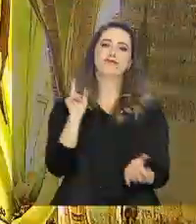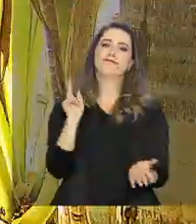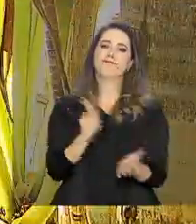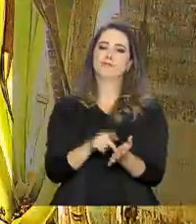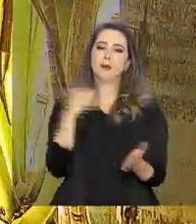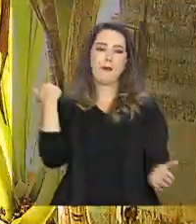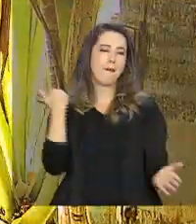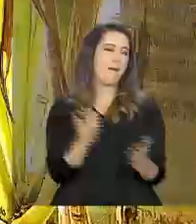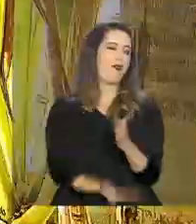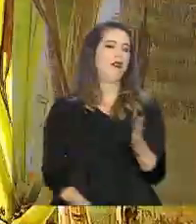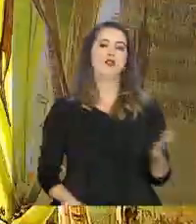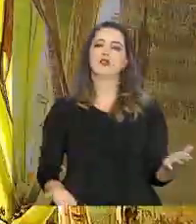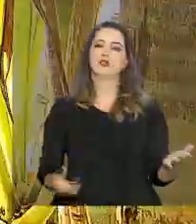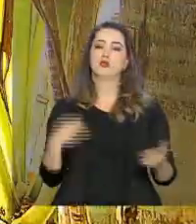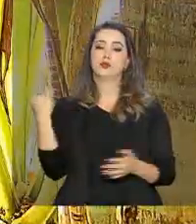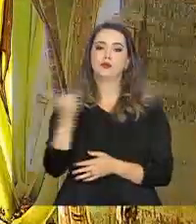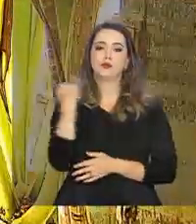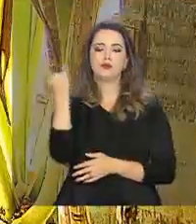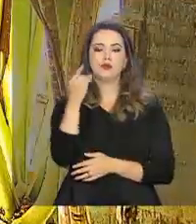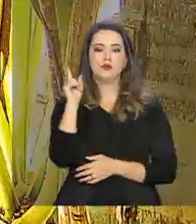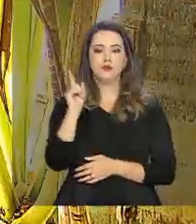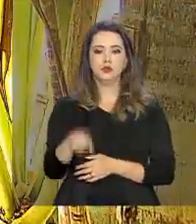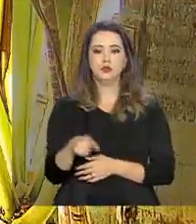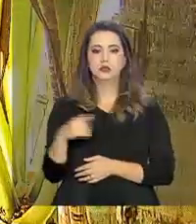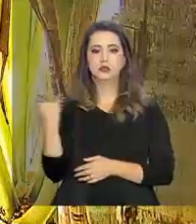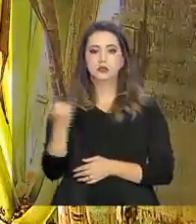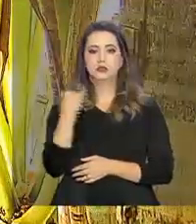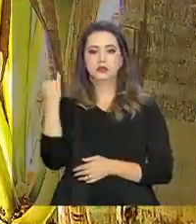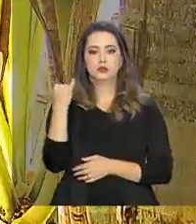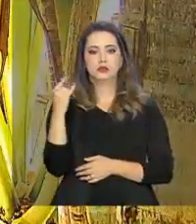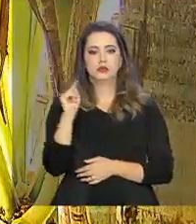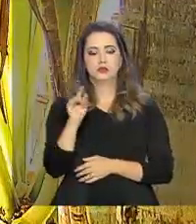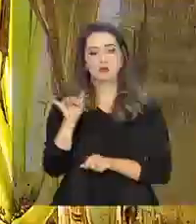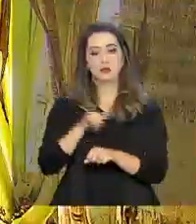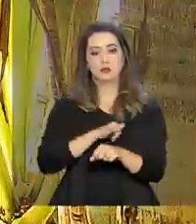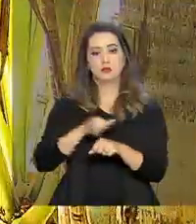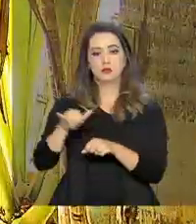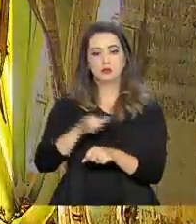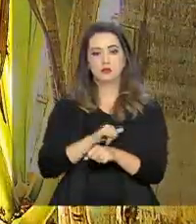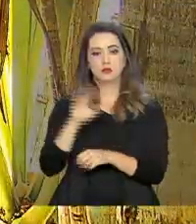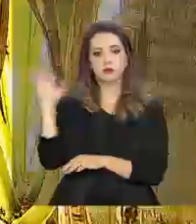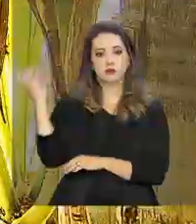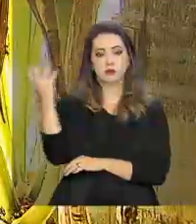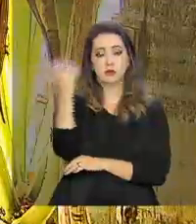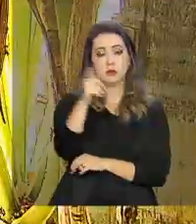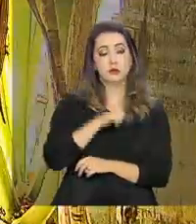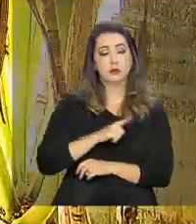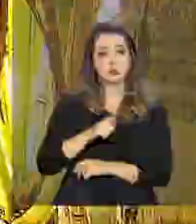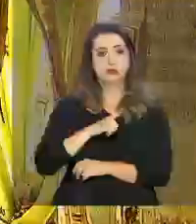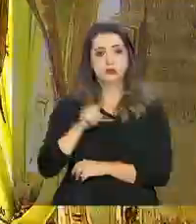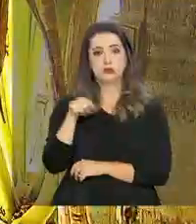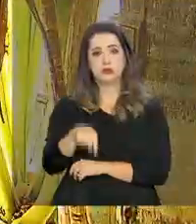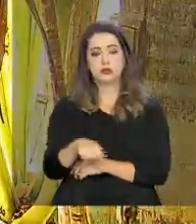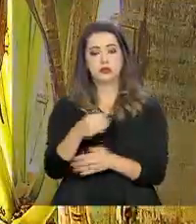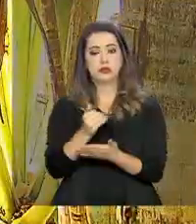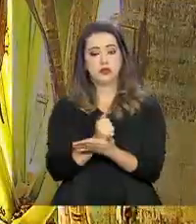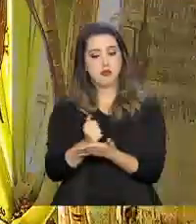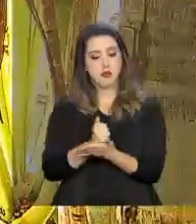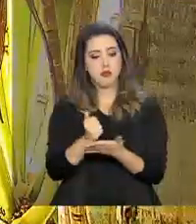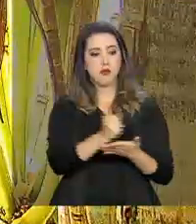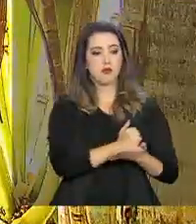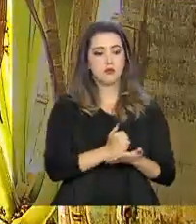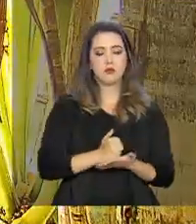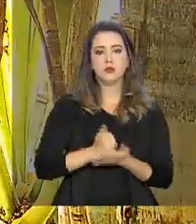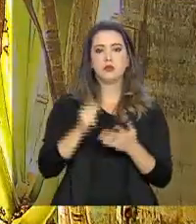perdendo uma importância é essencial estratégica que é matutei do ponto de vista de fármacos quando vista